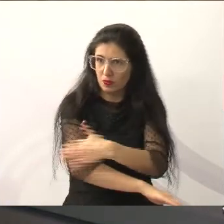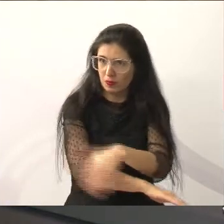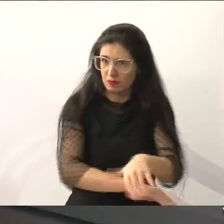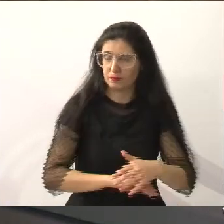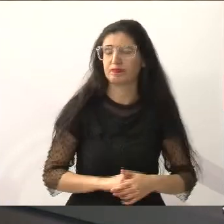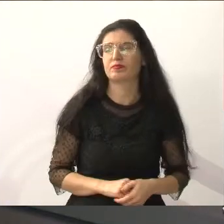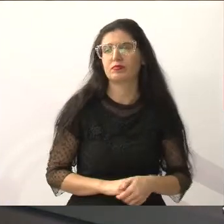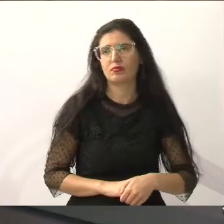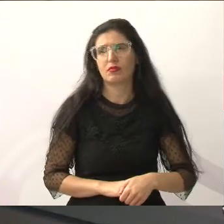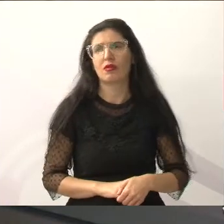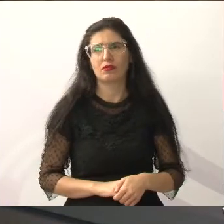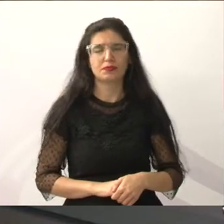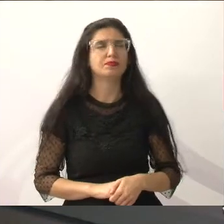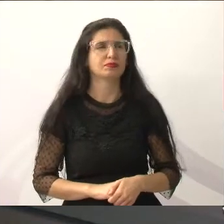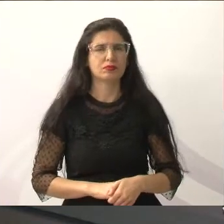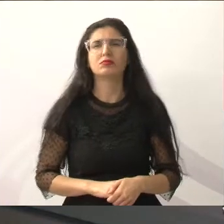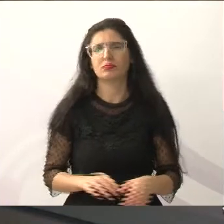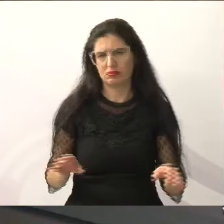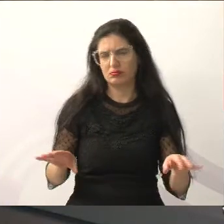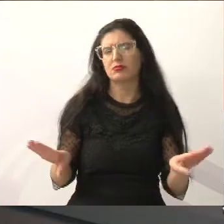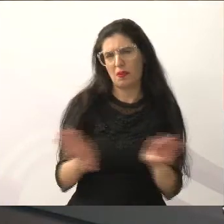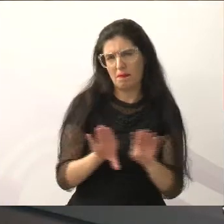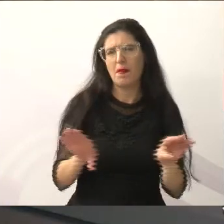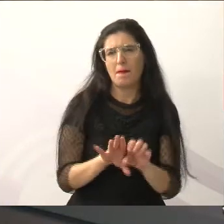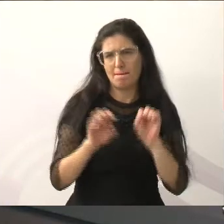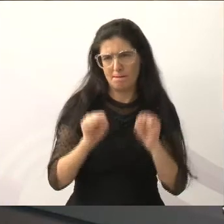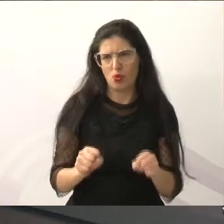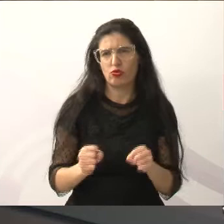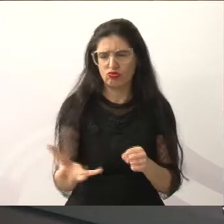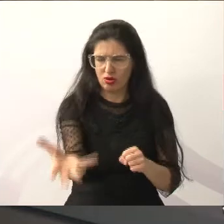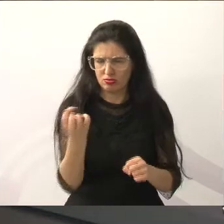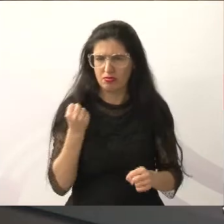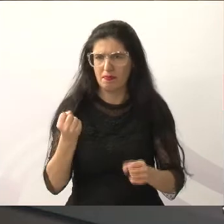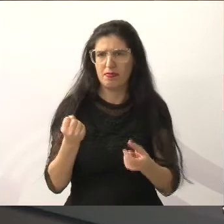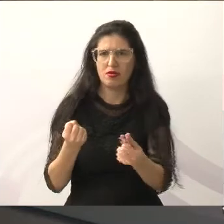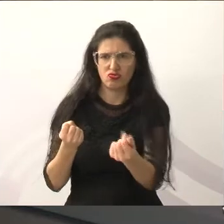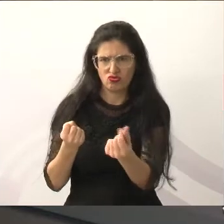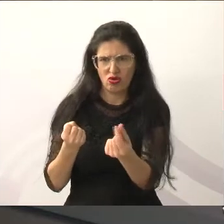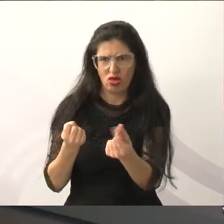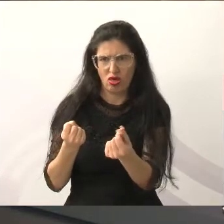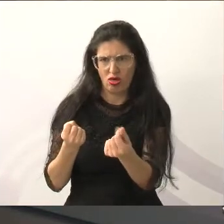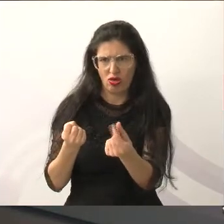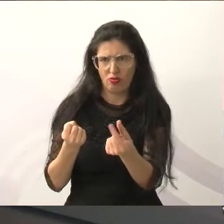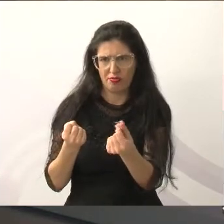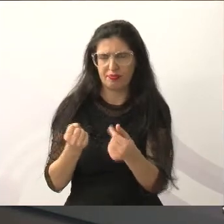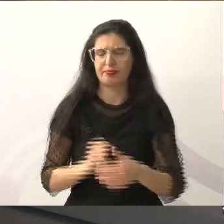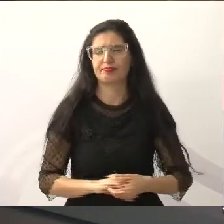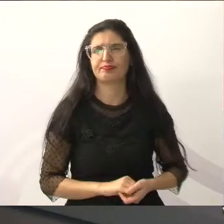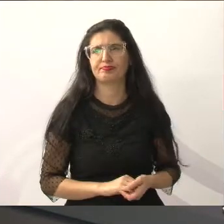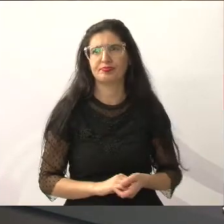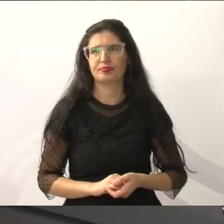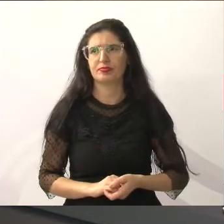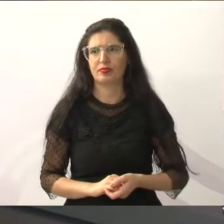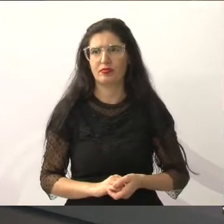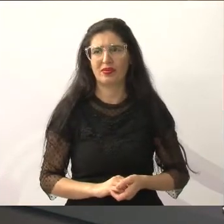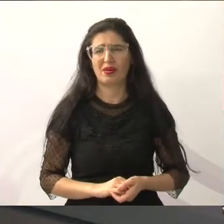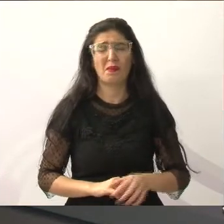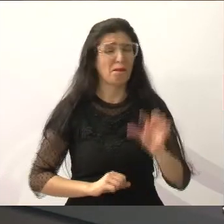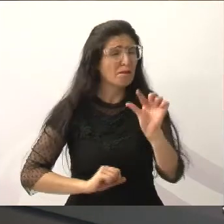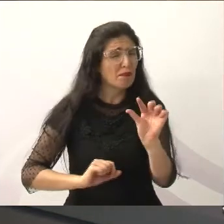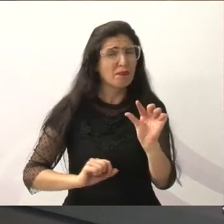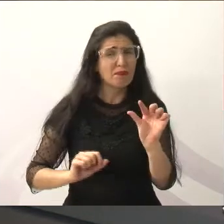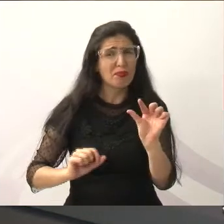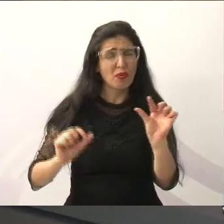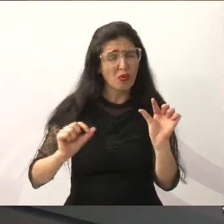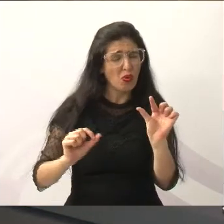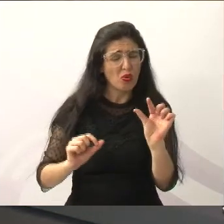também beneficiadas. É um valor baixo, a gente sabe disso, diante da situação tão grave que as pessoas